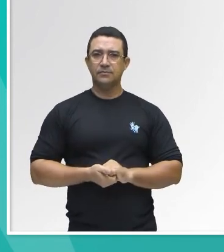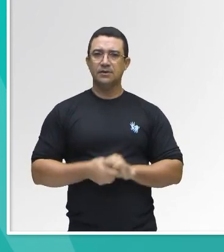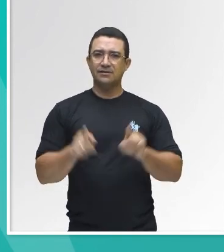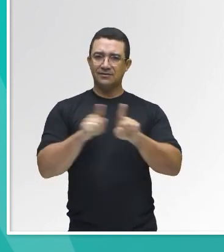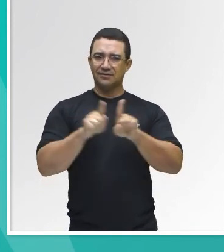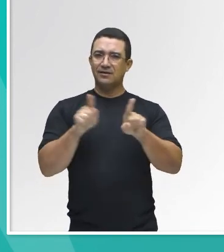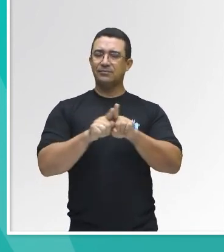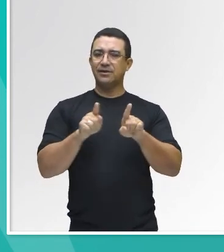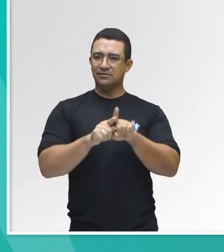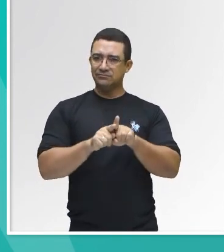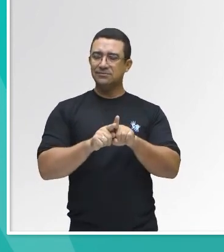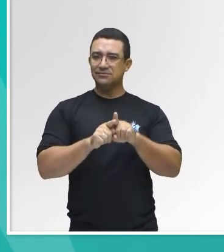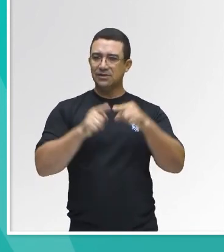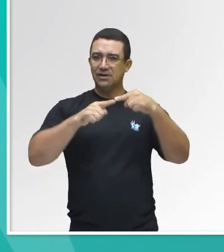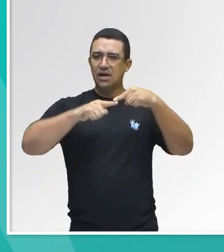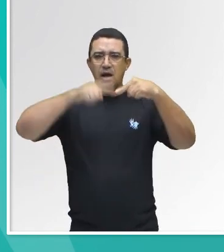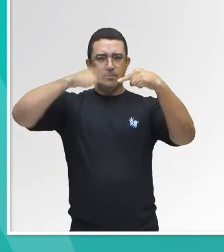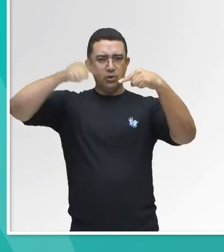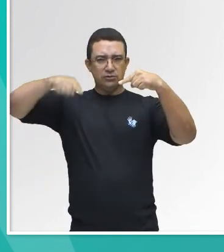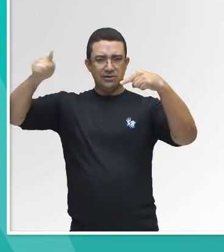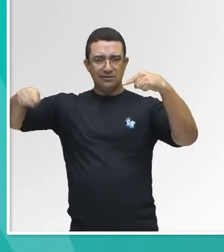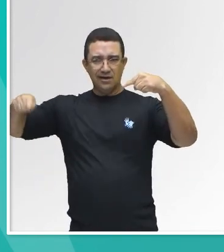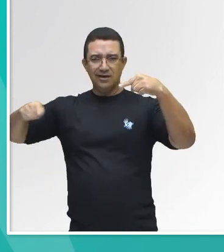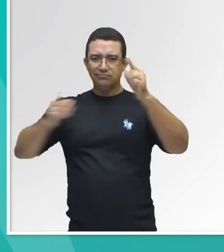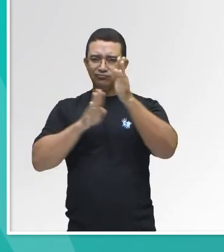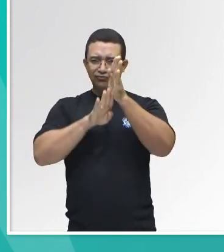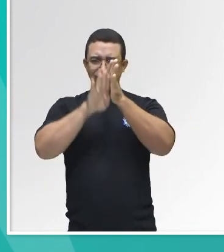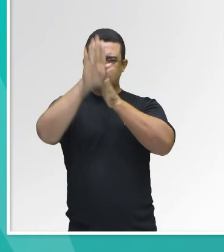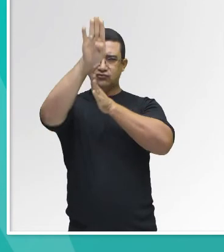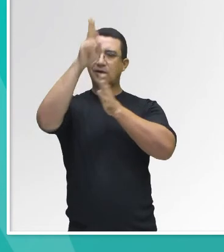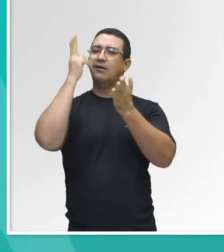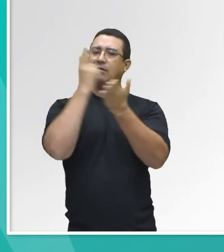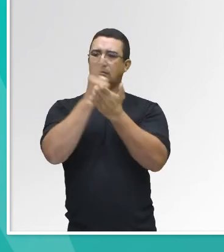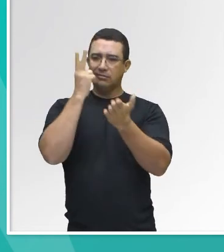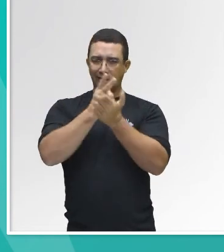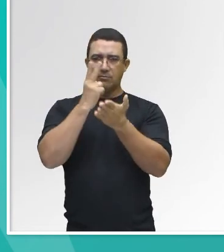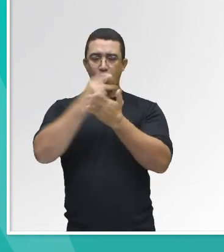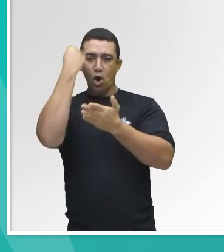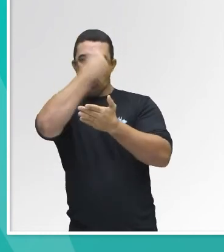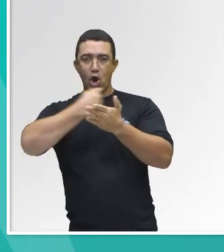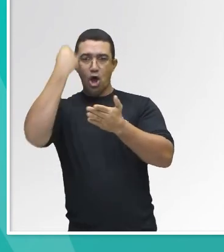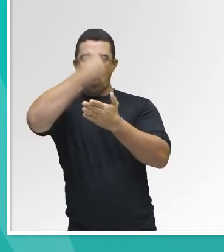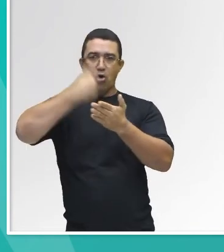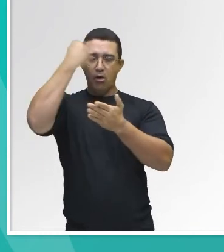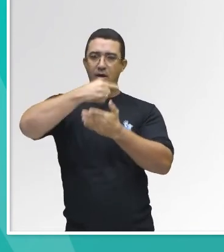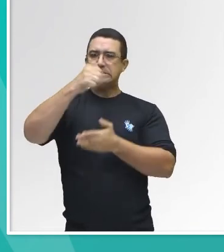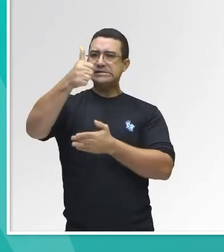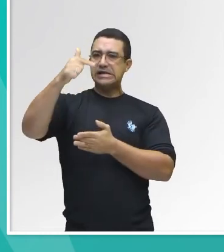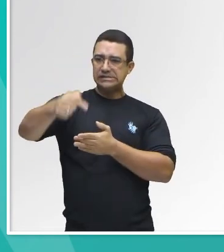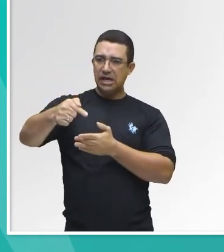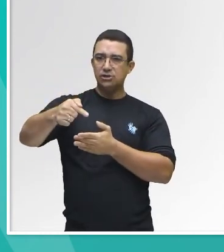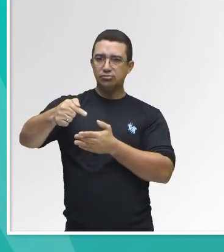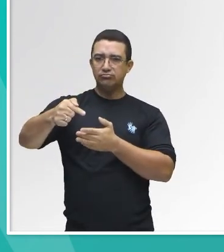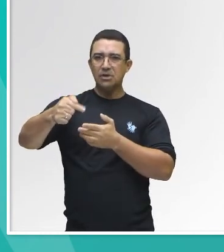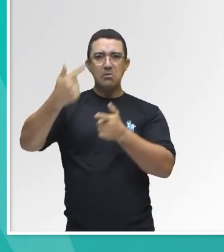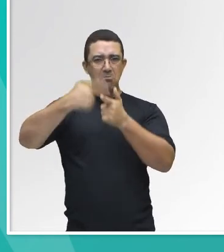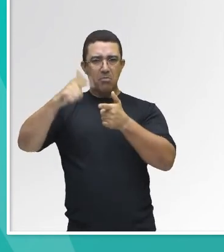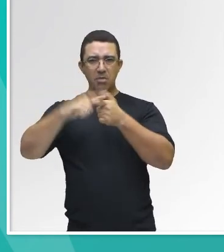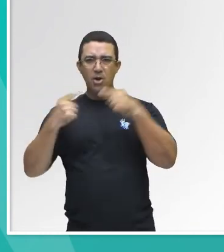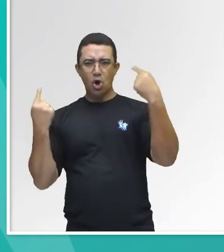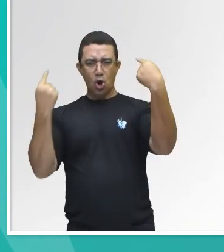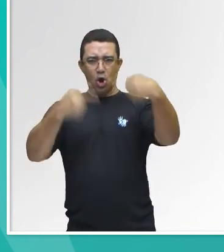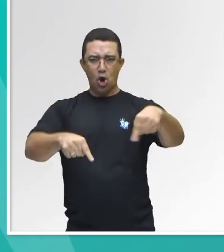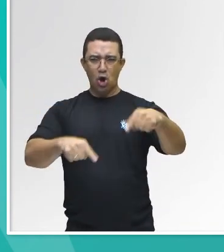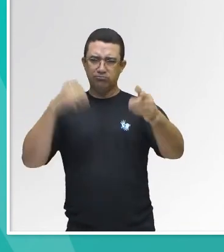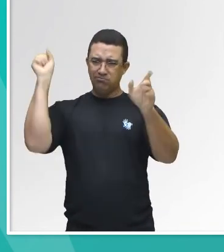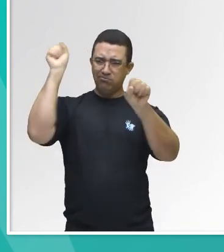são preocupantes. Cada hora se denunciam 17 casos de violência contra a mulher. E,